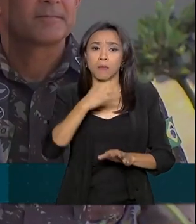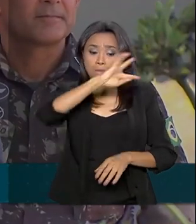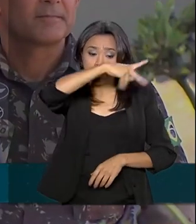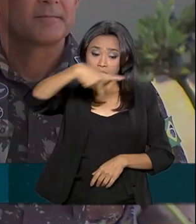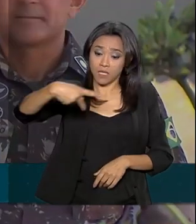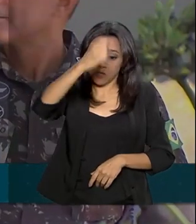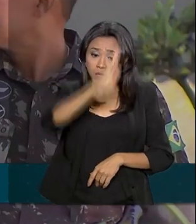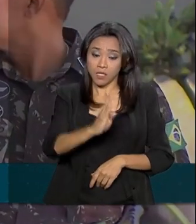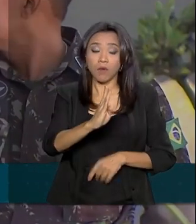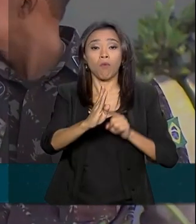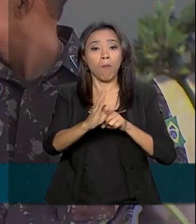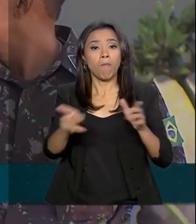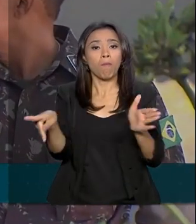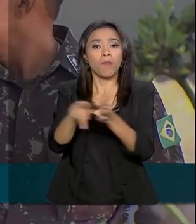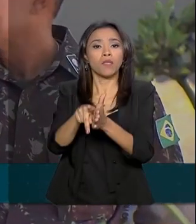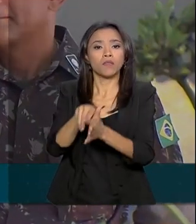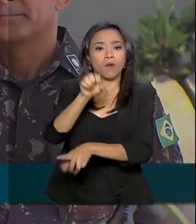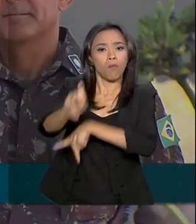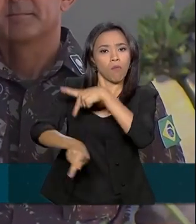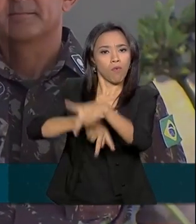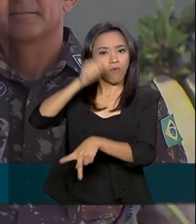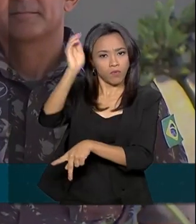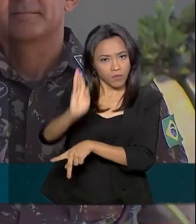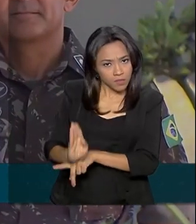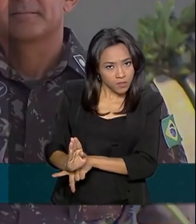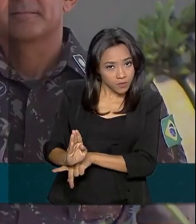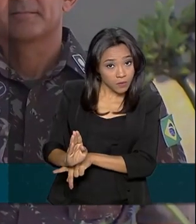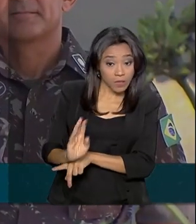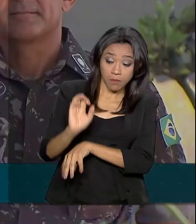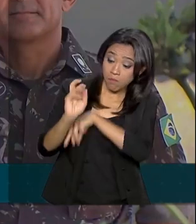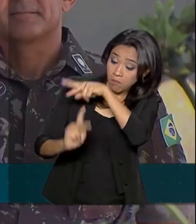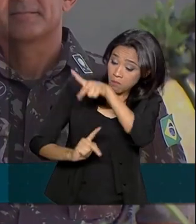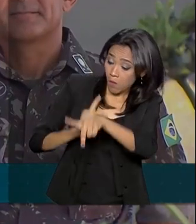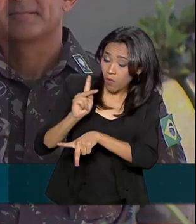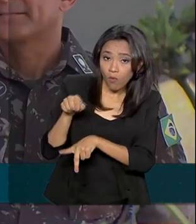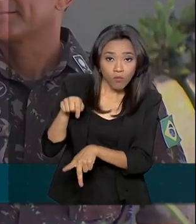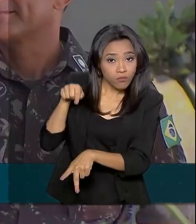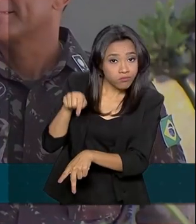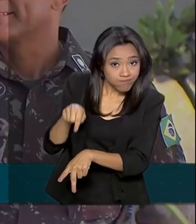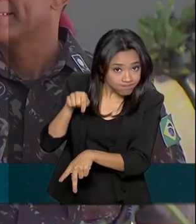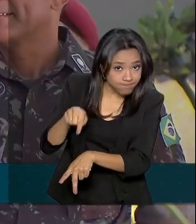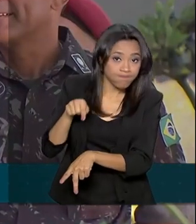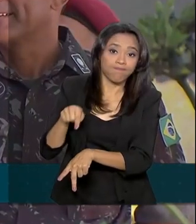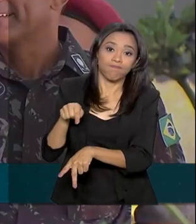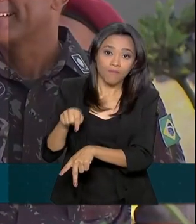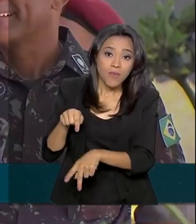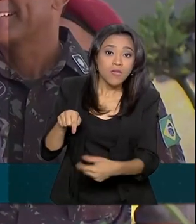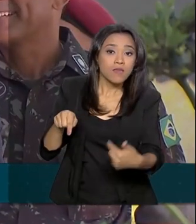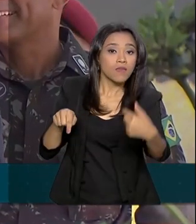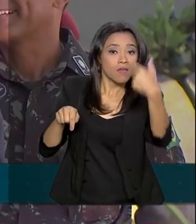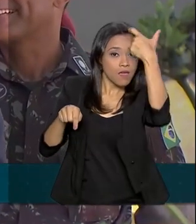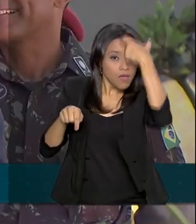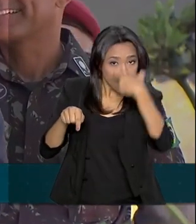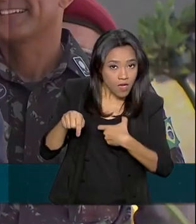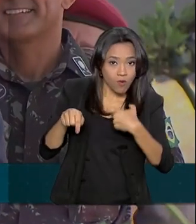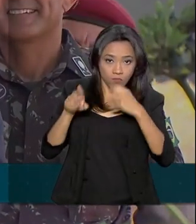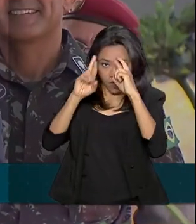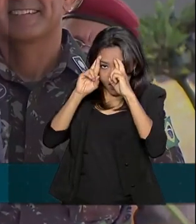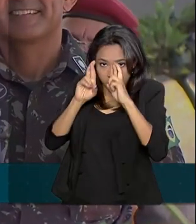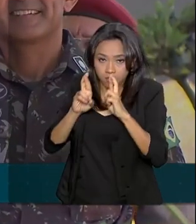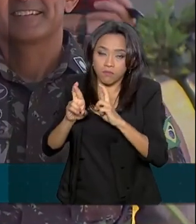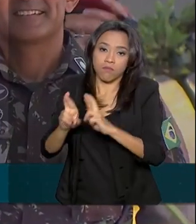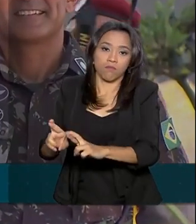povo brasileiro. Povo esse ao qual eu devo